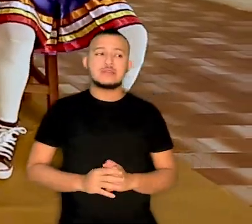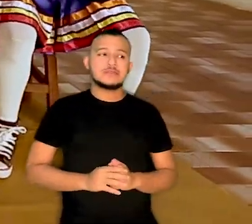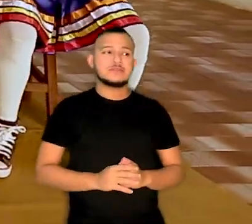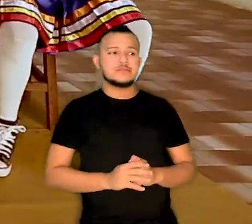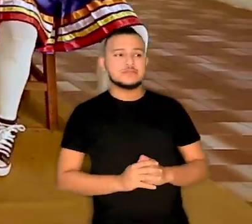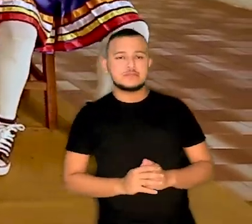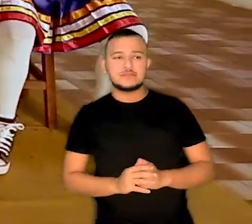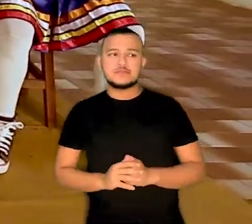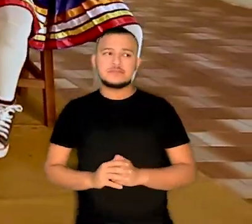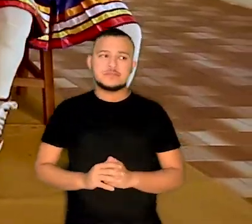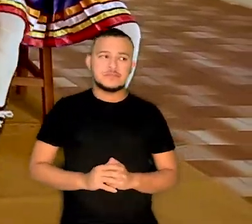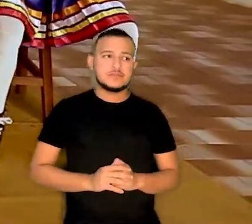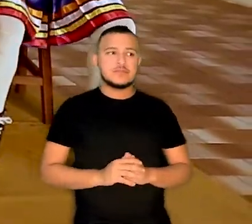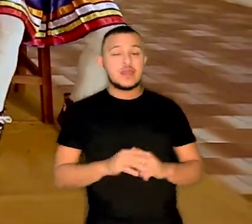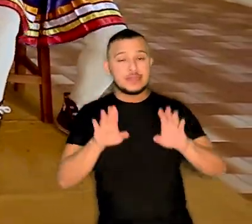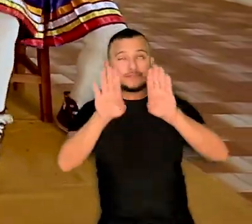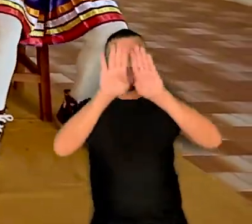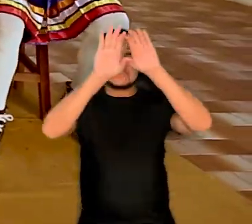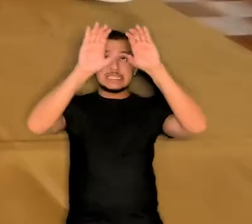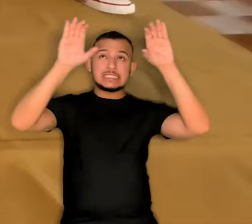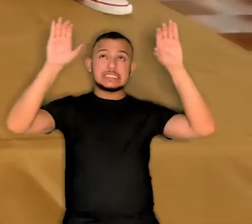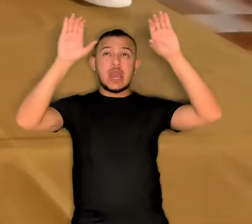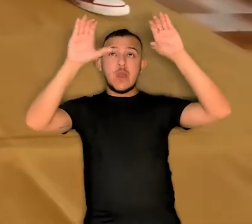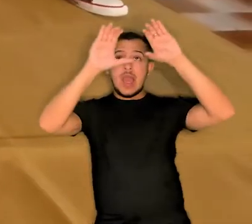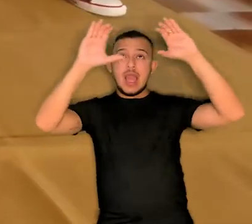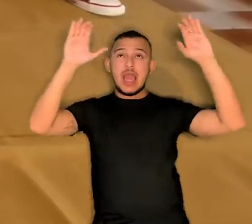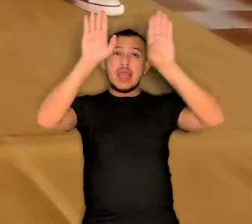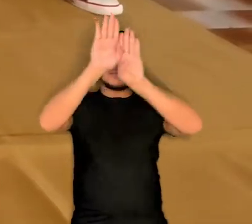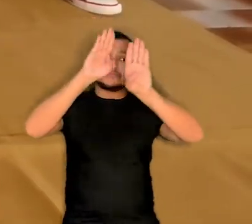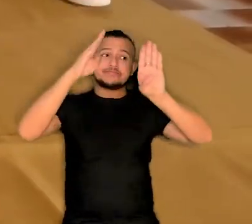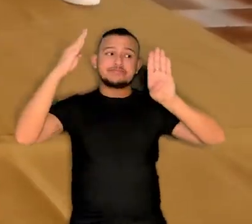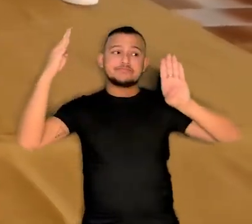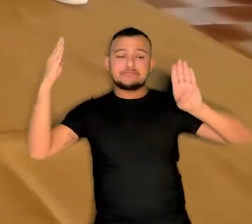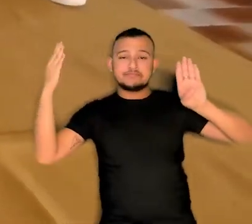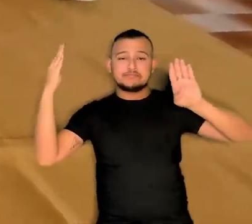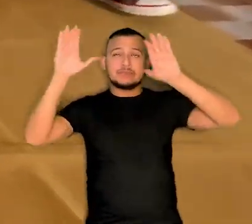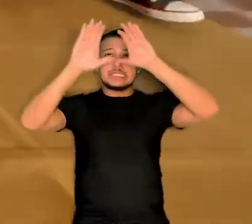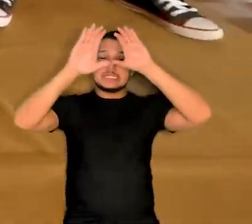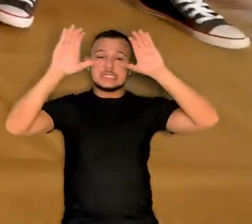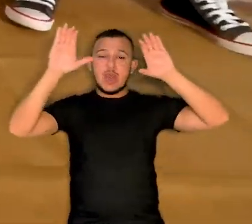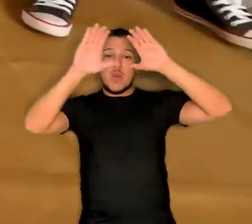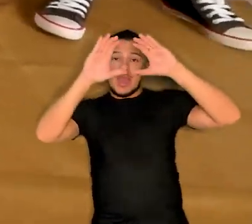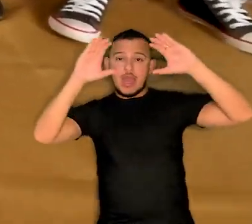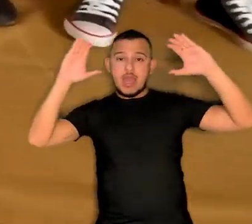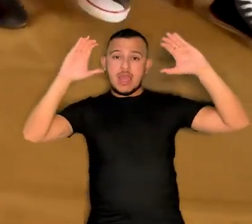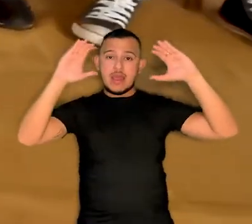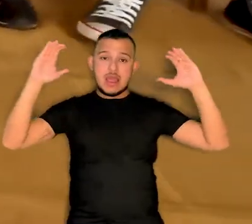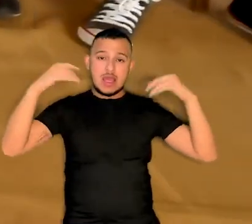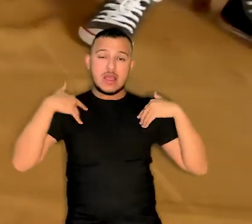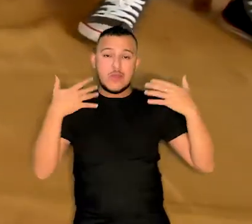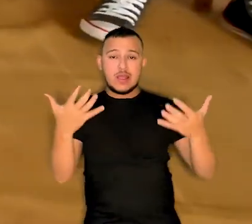consagrada, avisa a porta do céu, e avisa a porta do céu. Eu